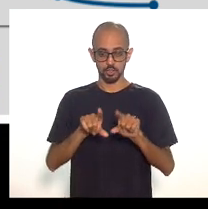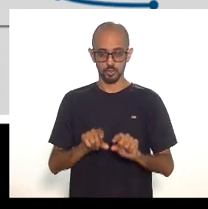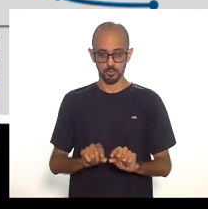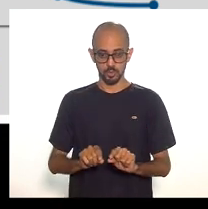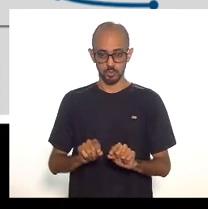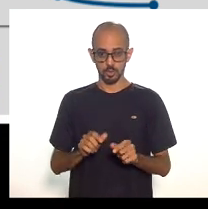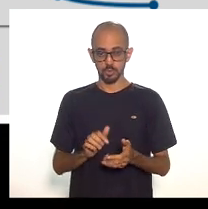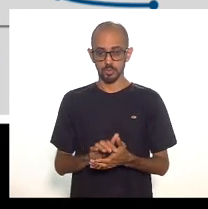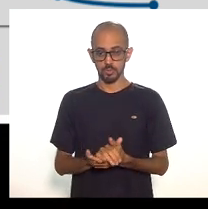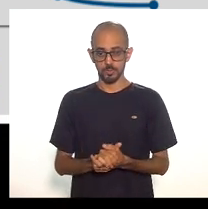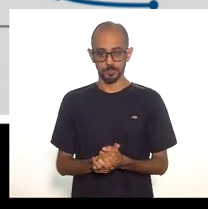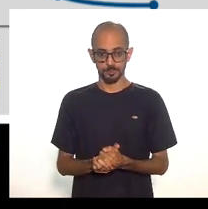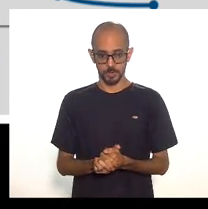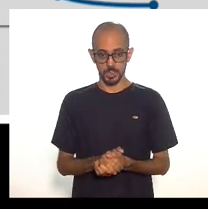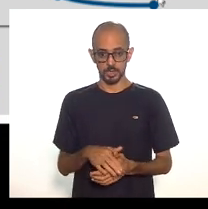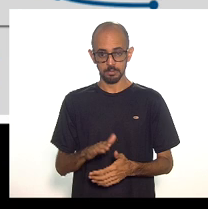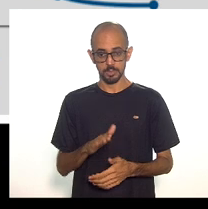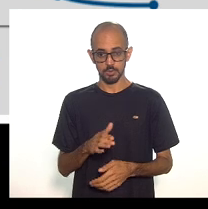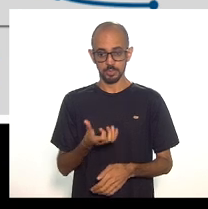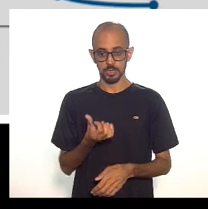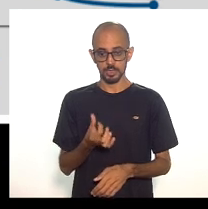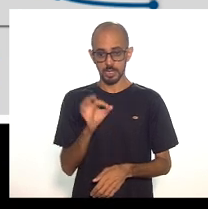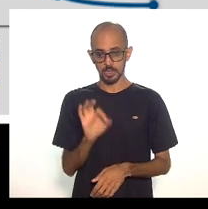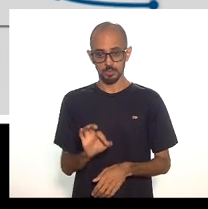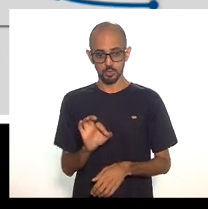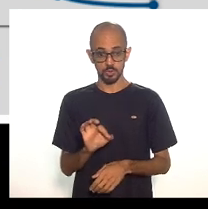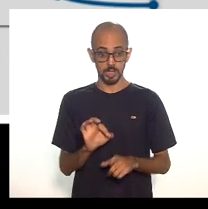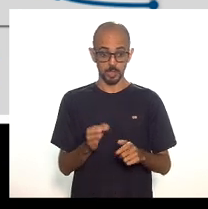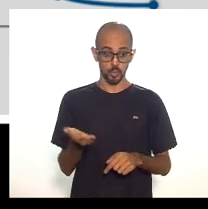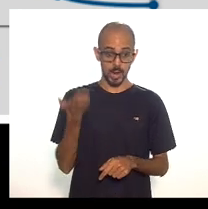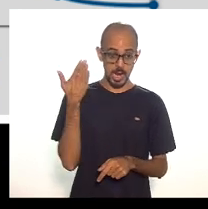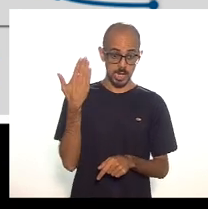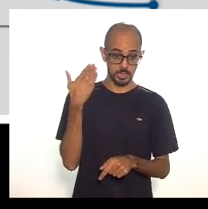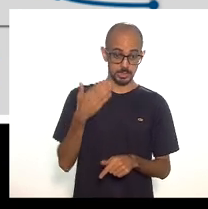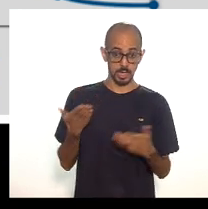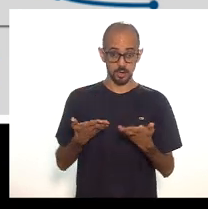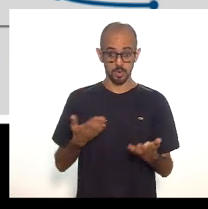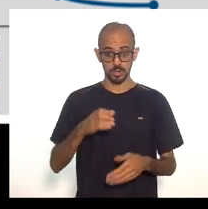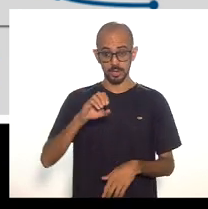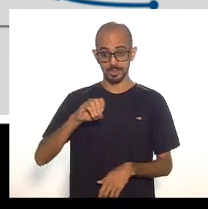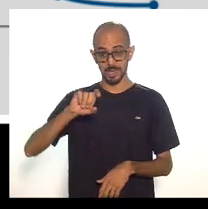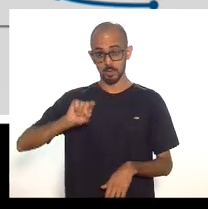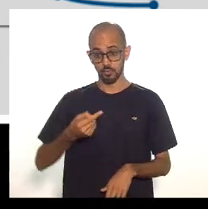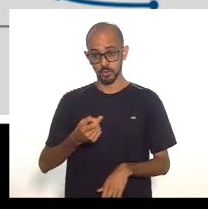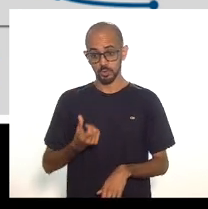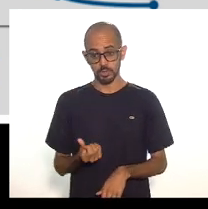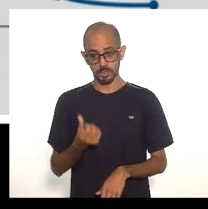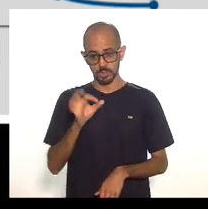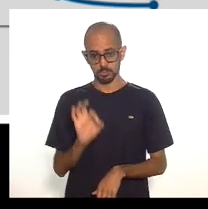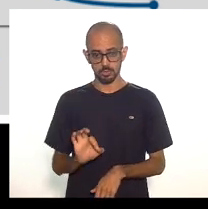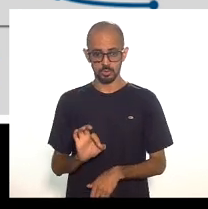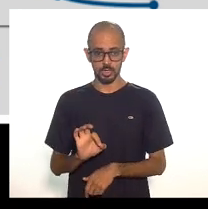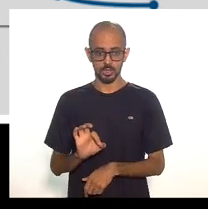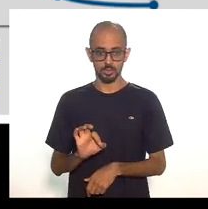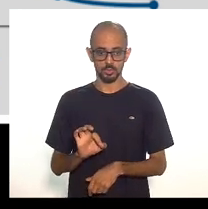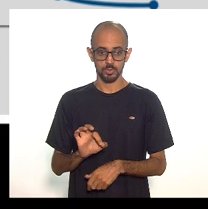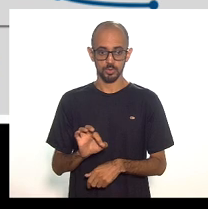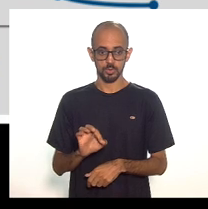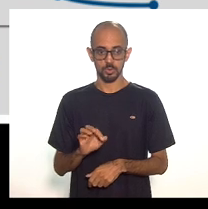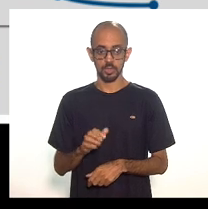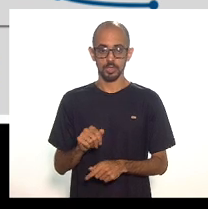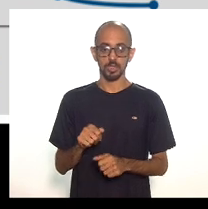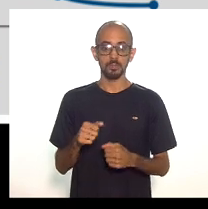nesse hospital, saiu de 6% para 0,6%, devendo sempre permanecer